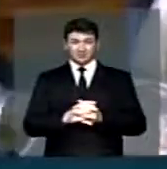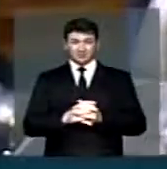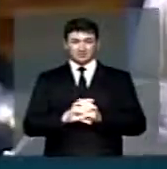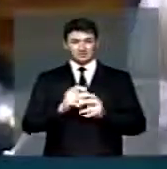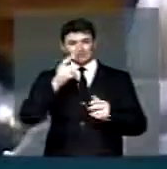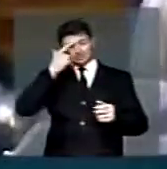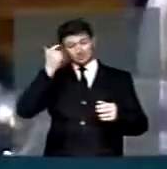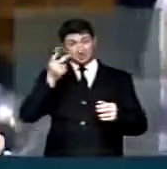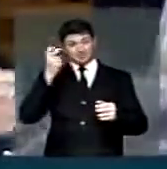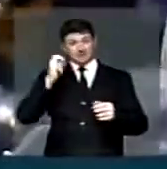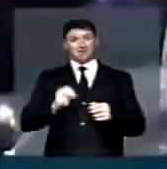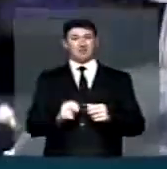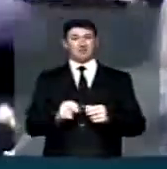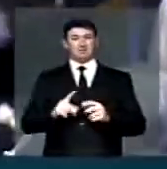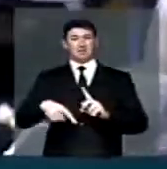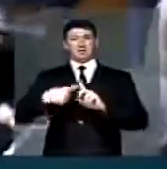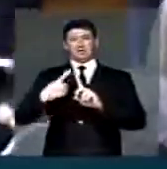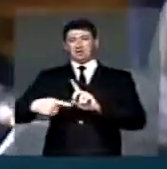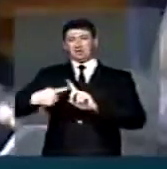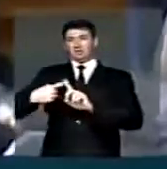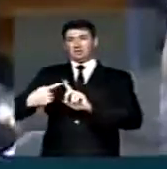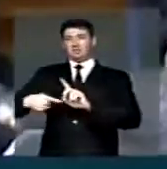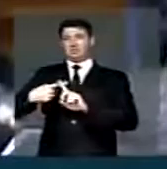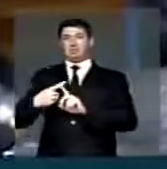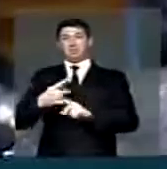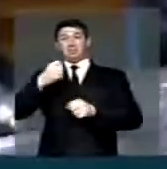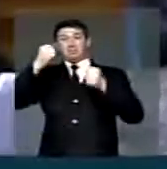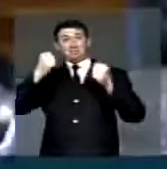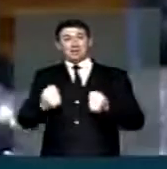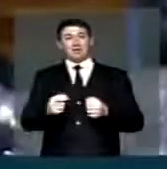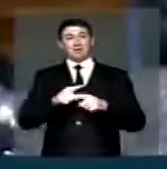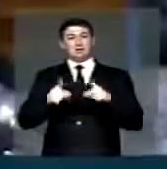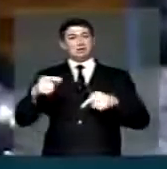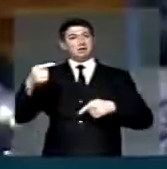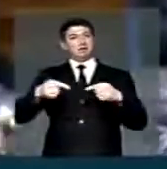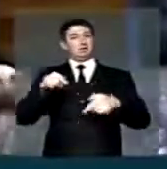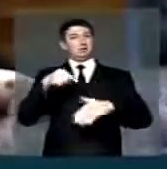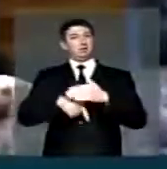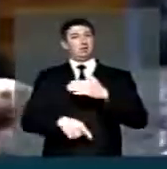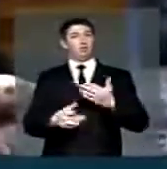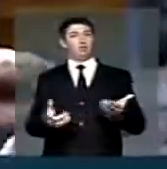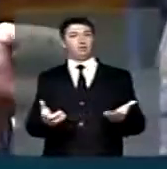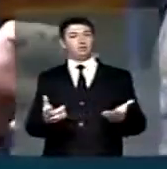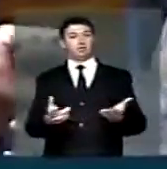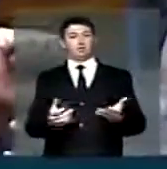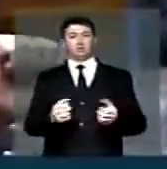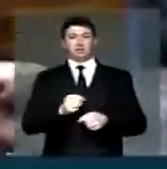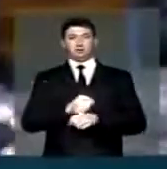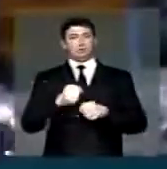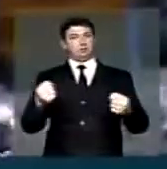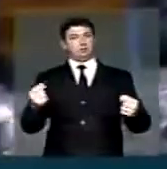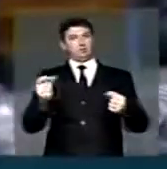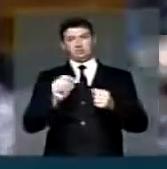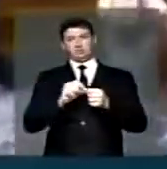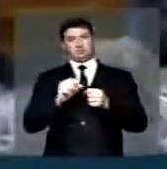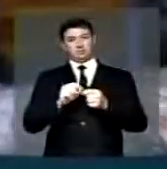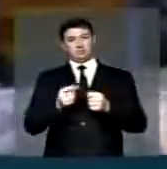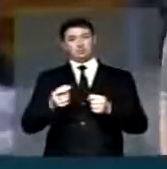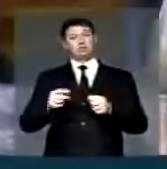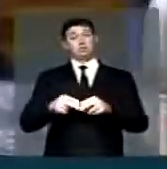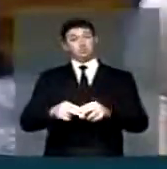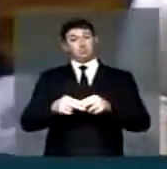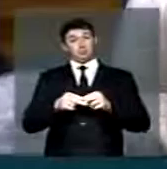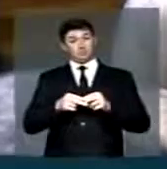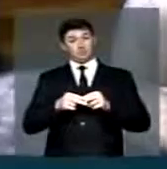veja, adotar prorrogações deste porte, sem uma discussão maior, não é possível fazê-lo.